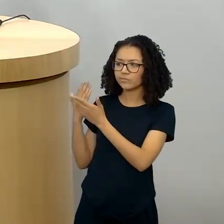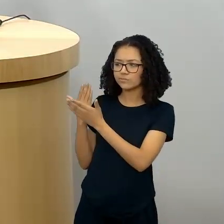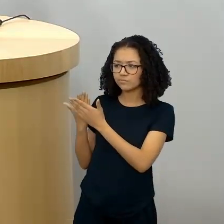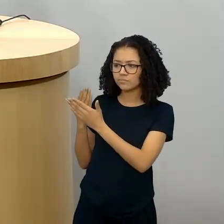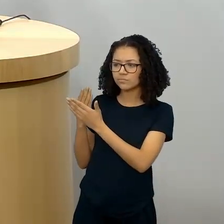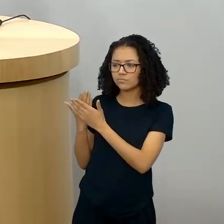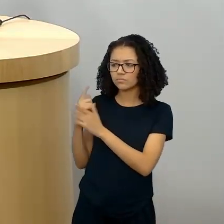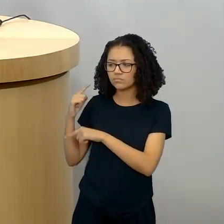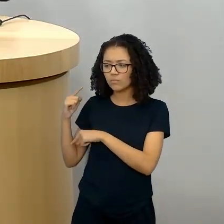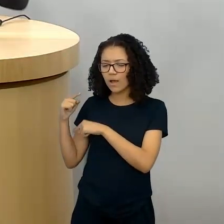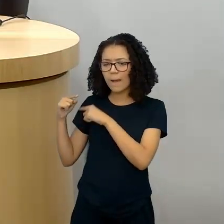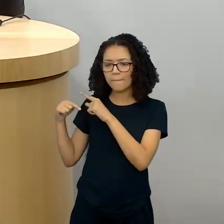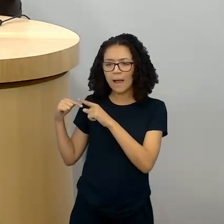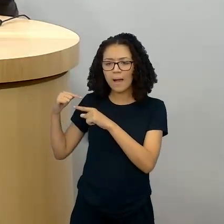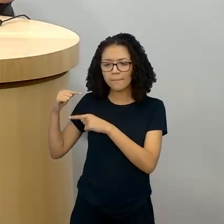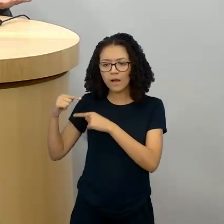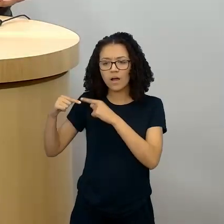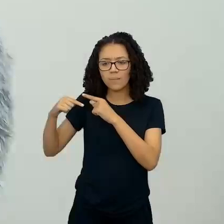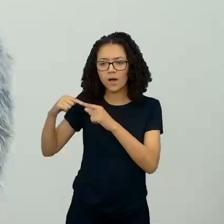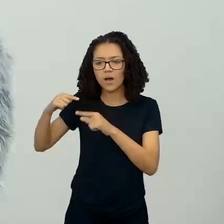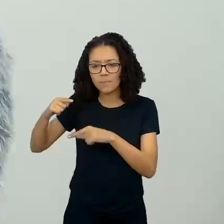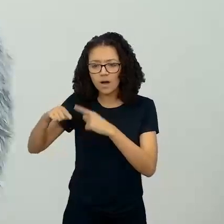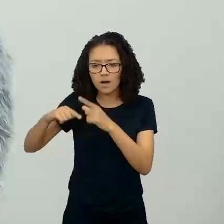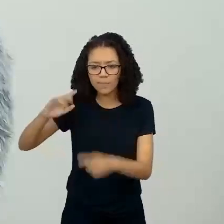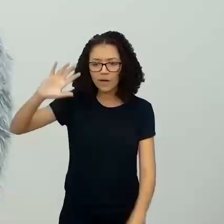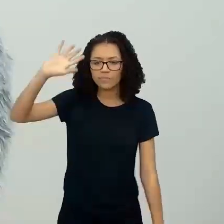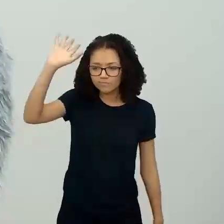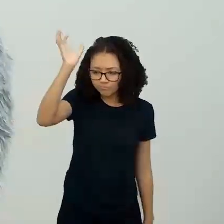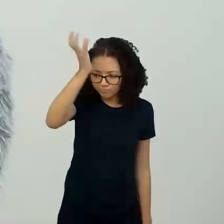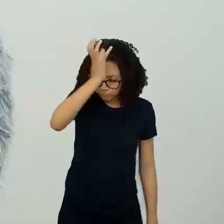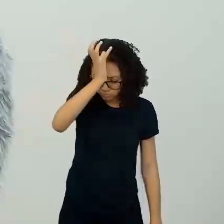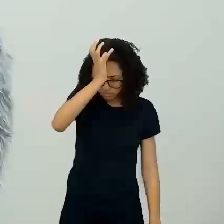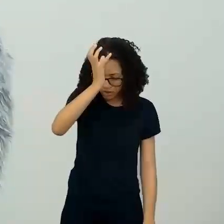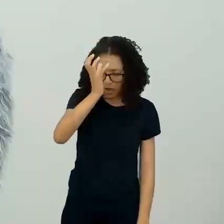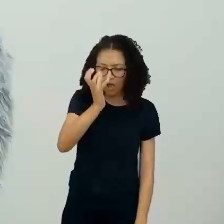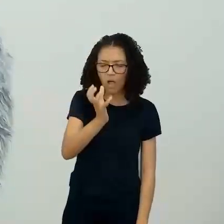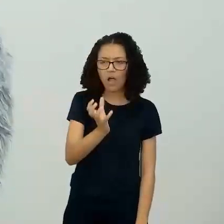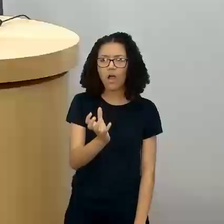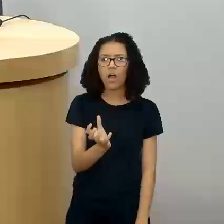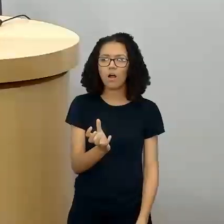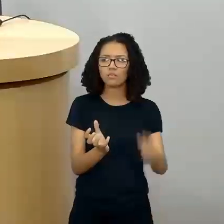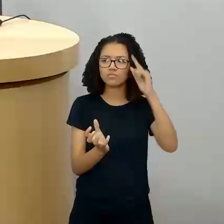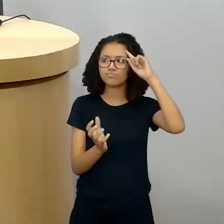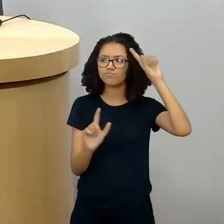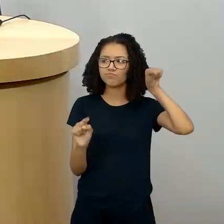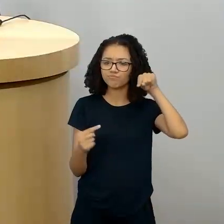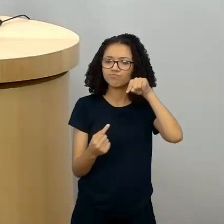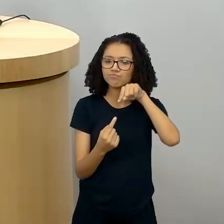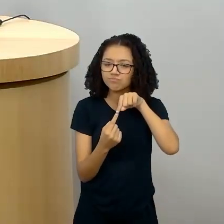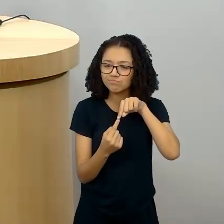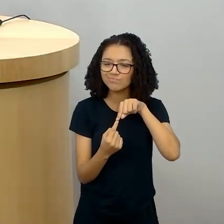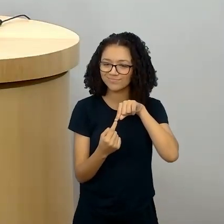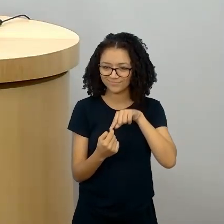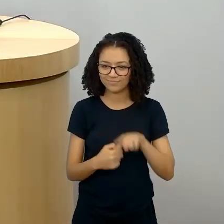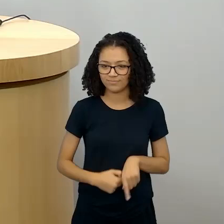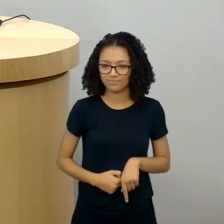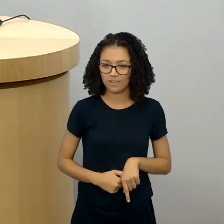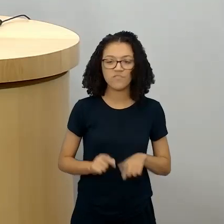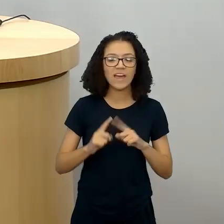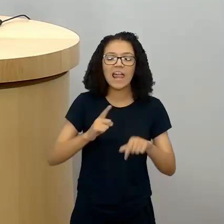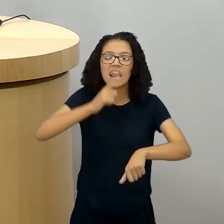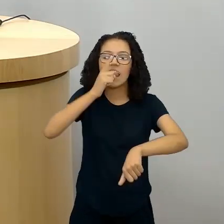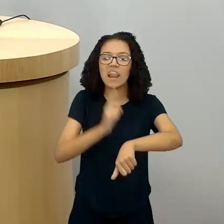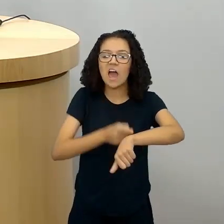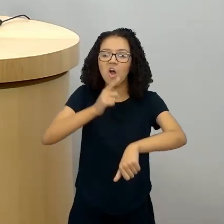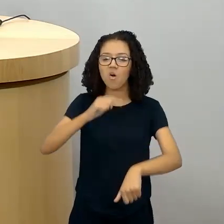né? Não surgiu assim como um raio. Uma preparação, né? Você tem que ter uma preparação prévia, alguns conhecimentos prévios